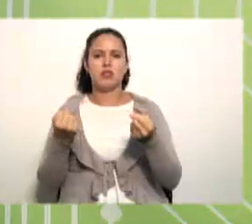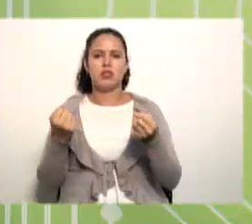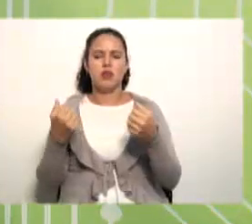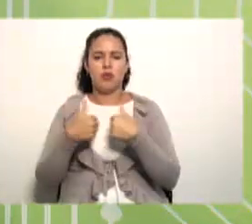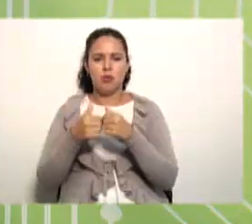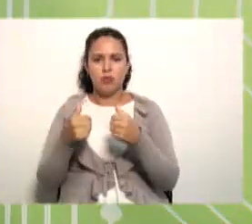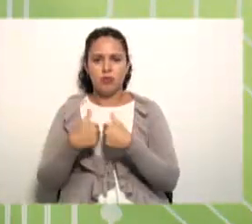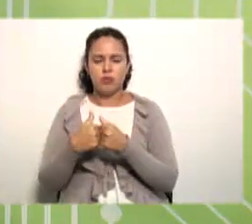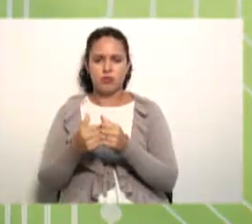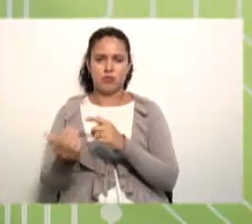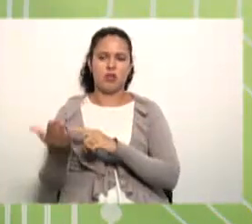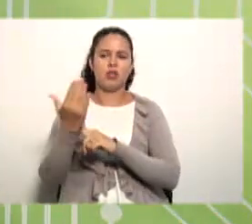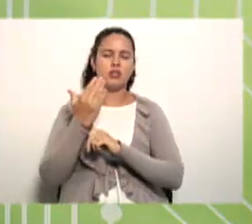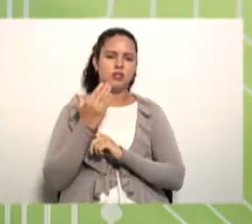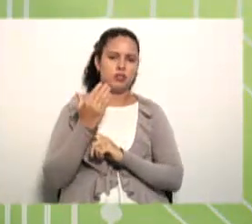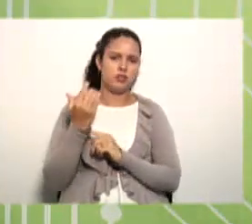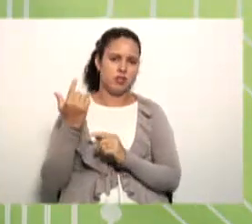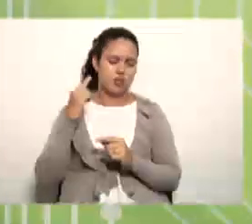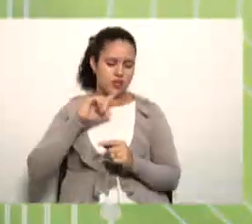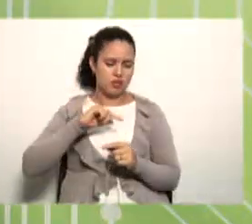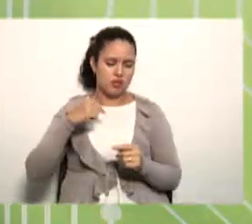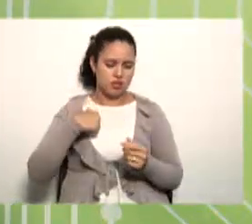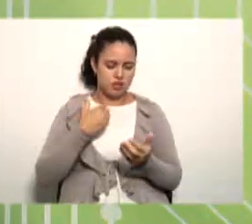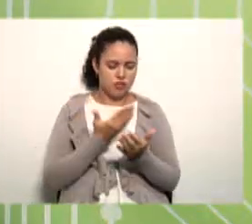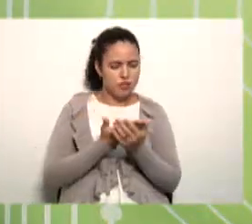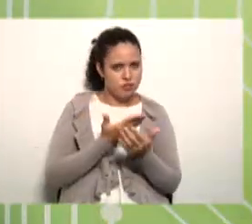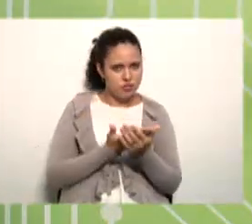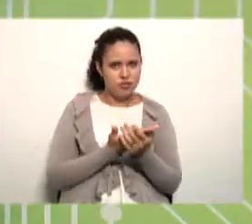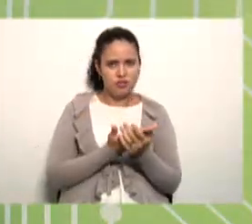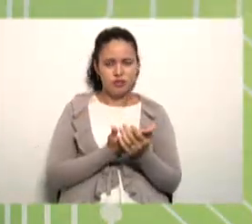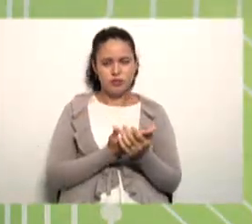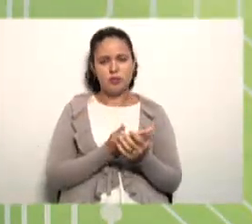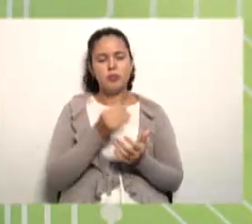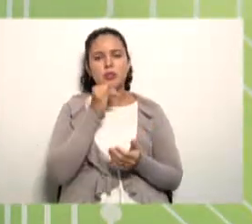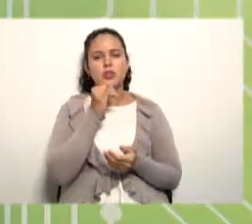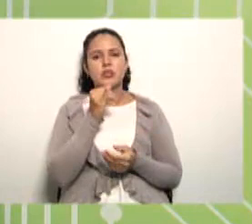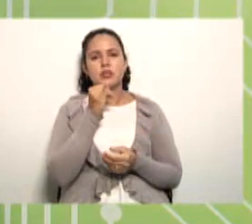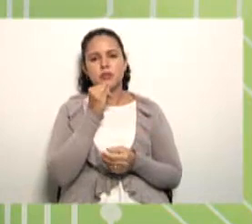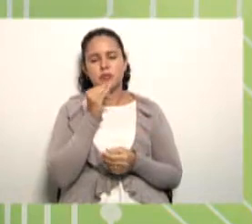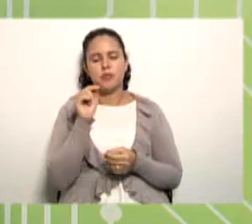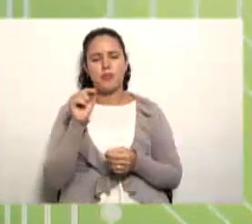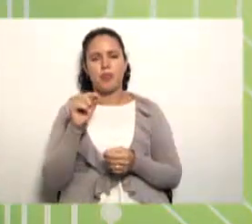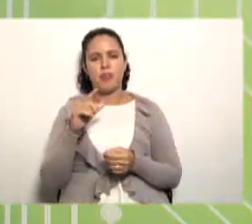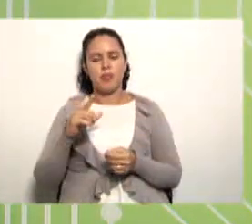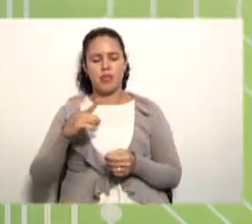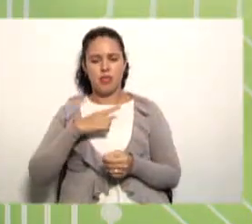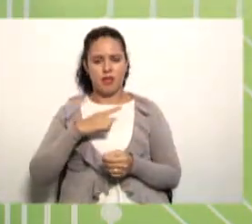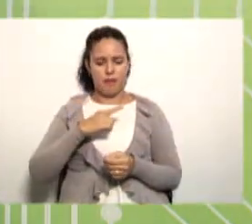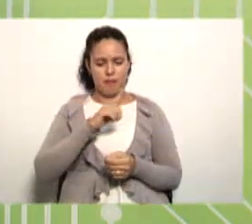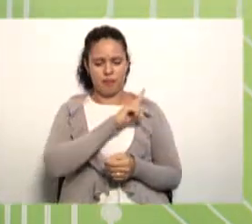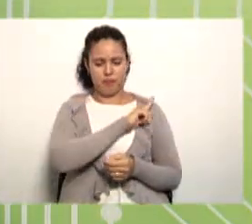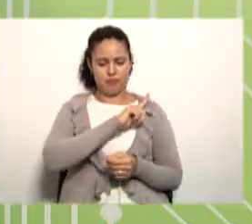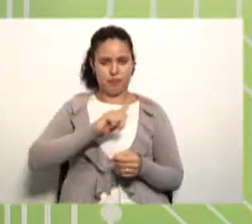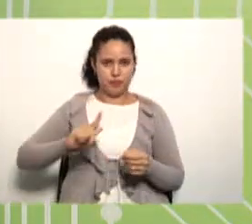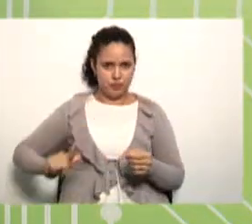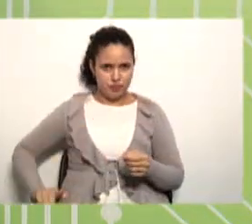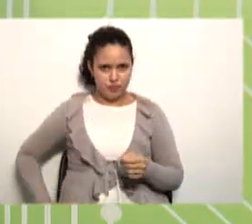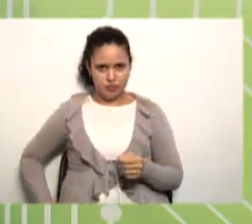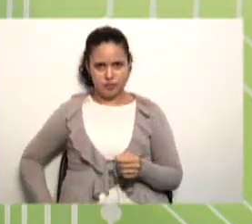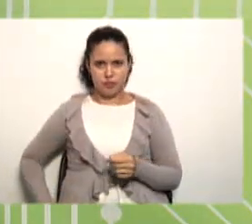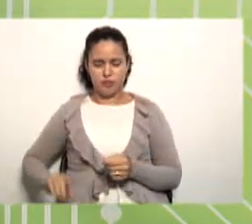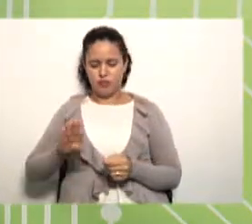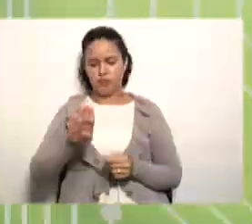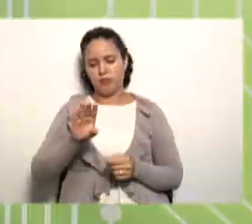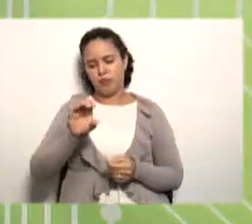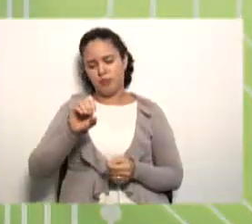sociais. Por exemplo, o Bolsa Família, que ele é um programa que vai unificar um auxílio para as pessoas, ele é uma